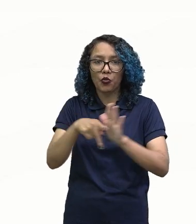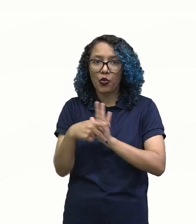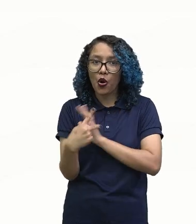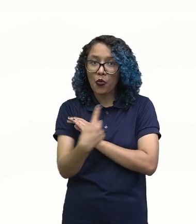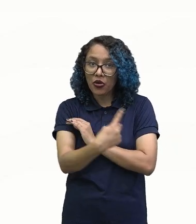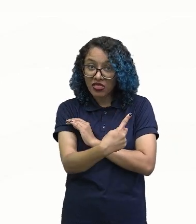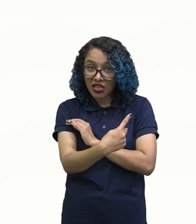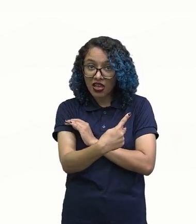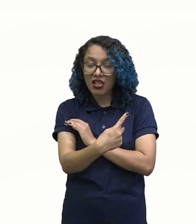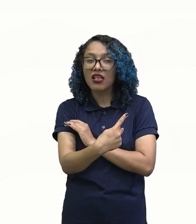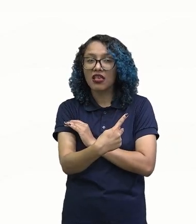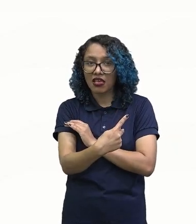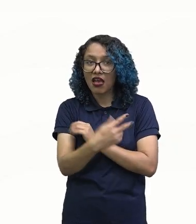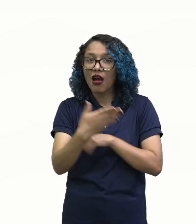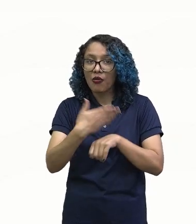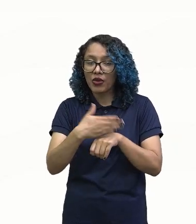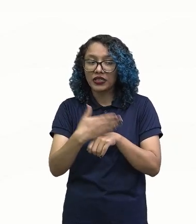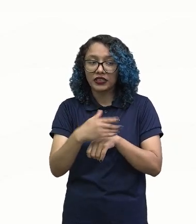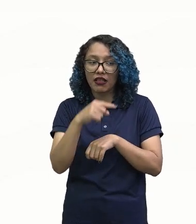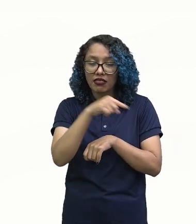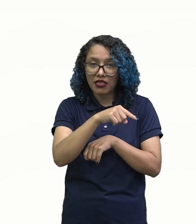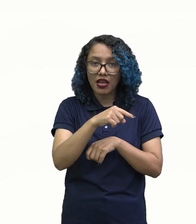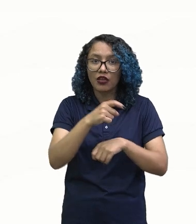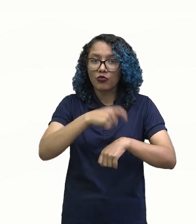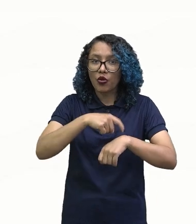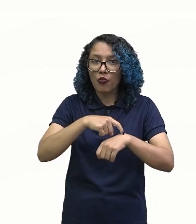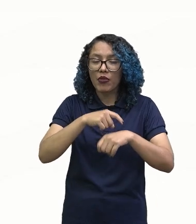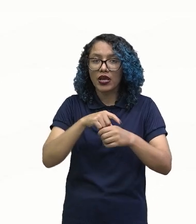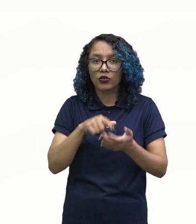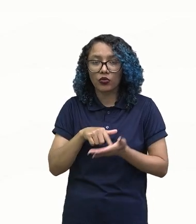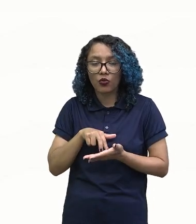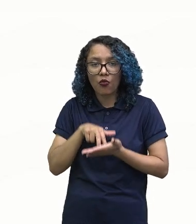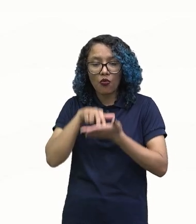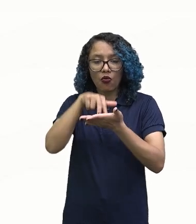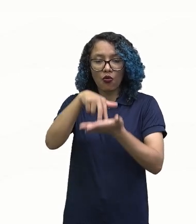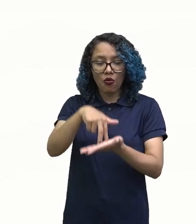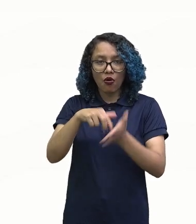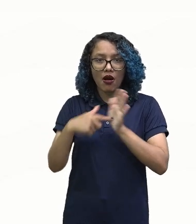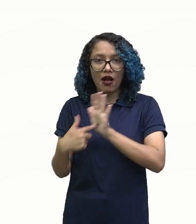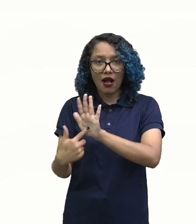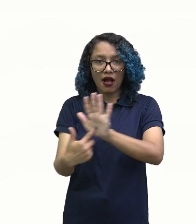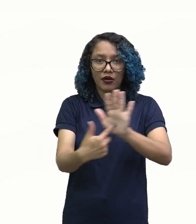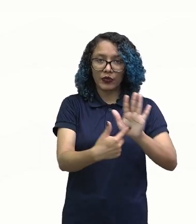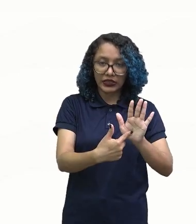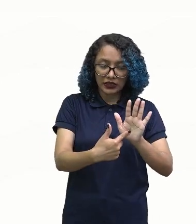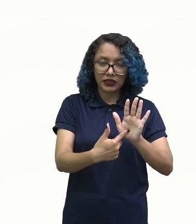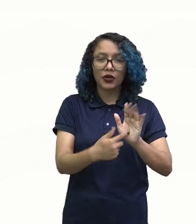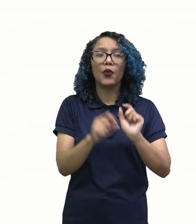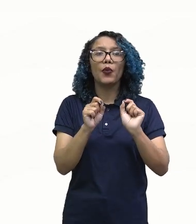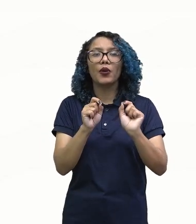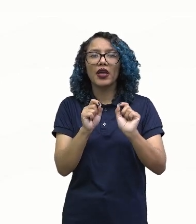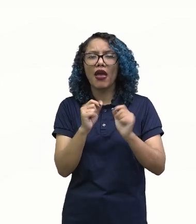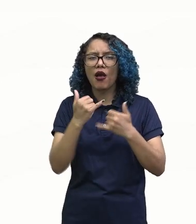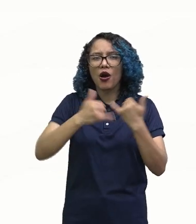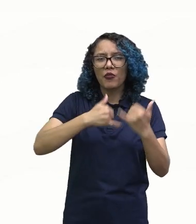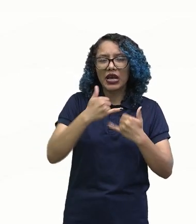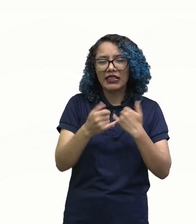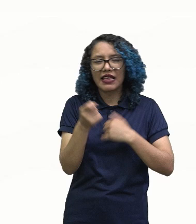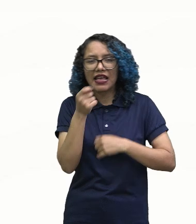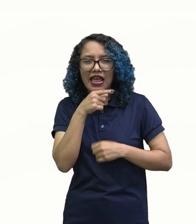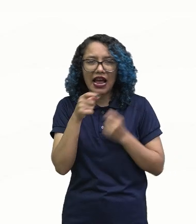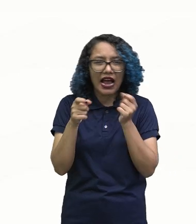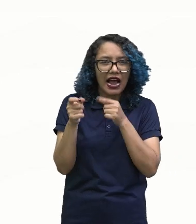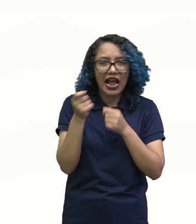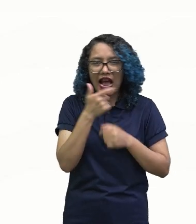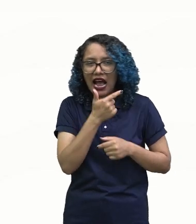As ações dele lá no momento do palco, que ele está fazendo a sua apresentação, ele vai fazer a